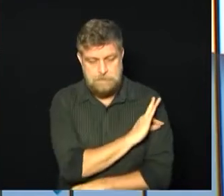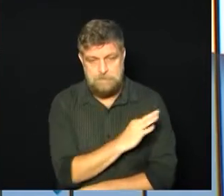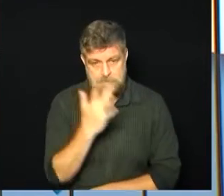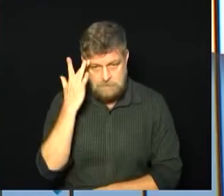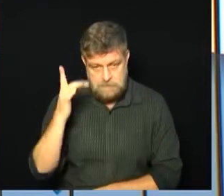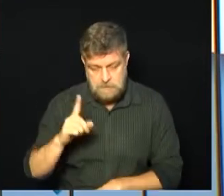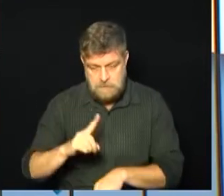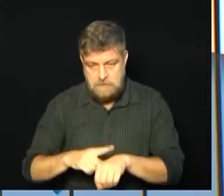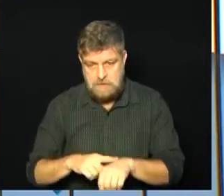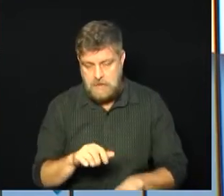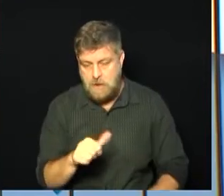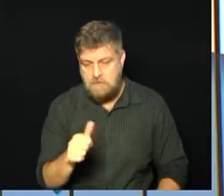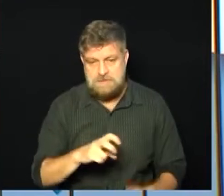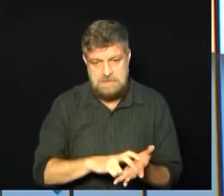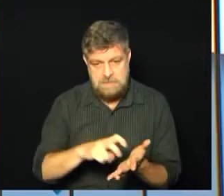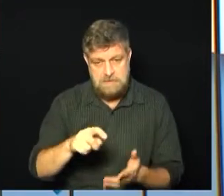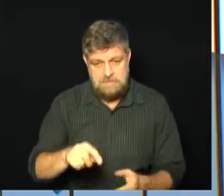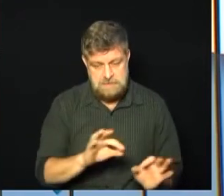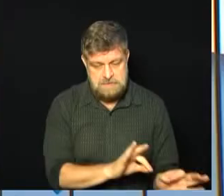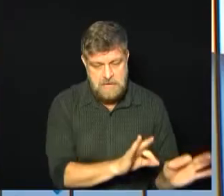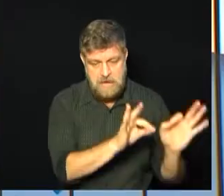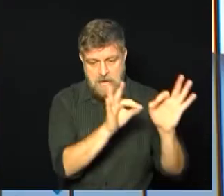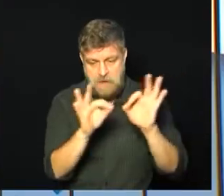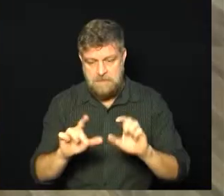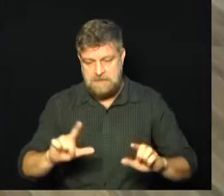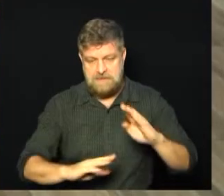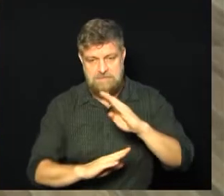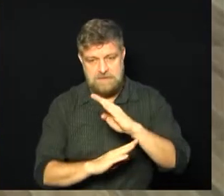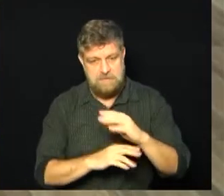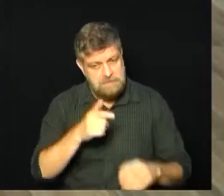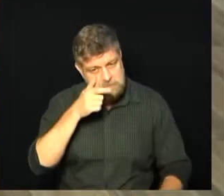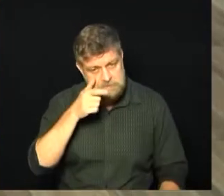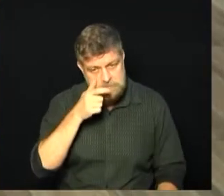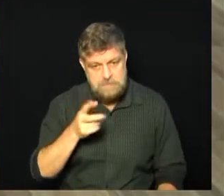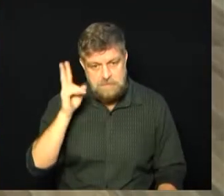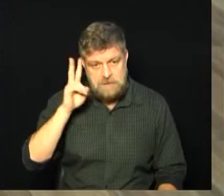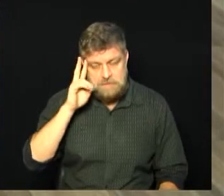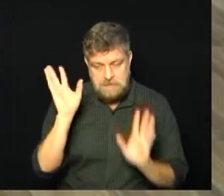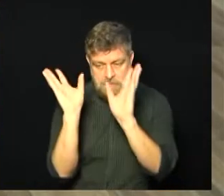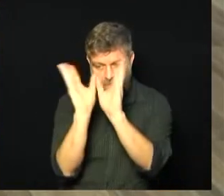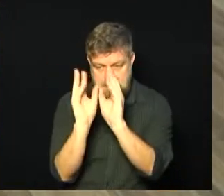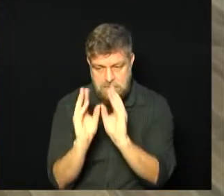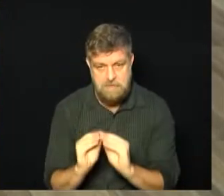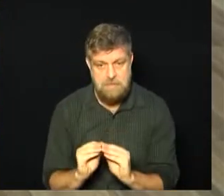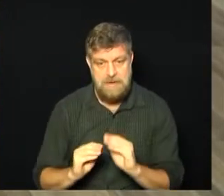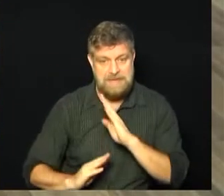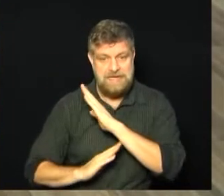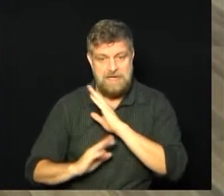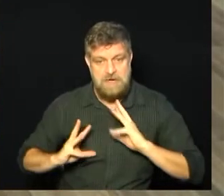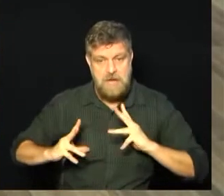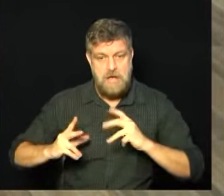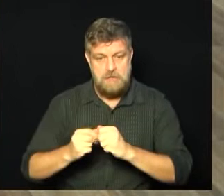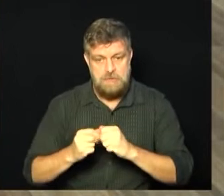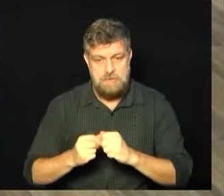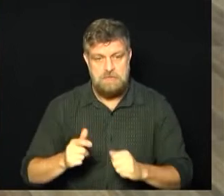a partir das 11 horas, você acompanha aqui na TV Câmara. E lembrando que o resumo de tudo que acontece aqui na Casa de Leis, a gente traz